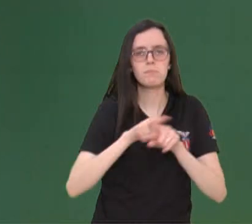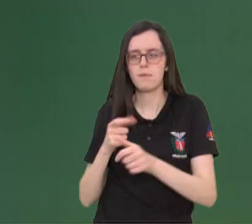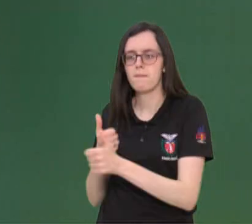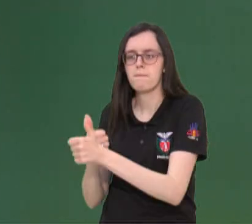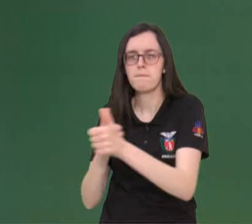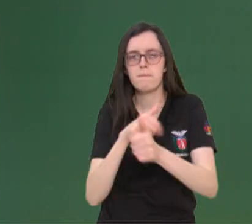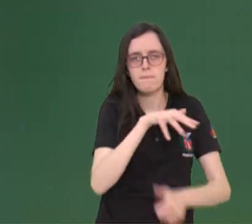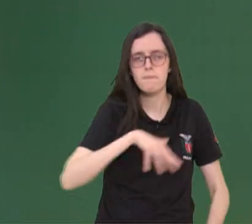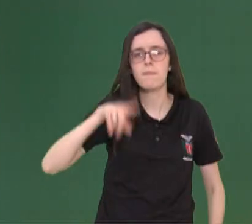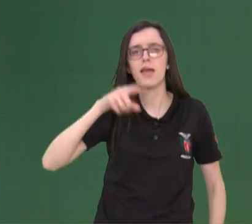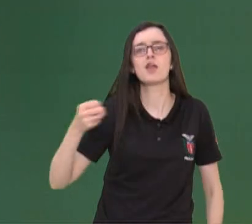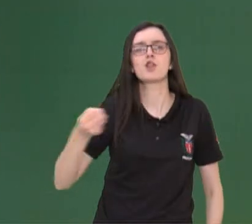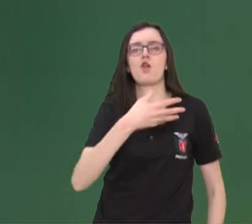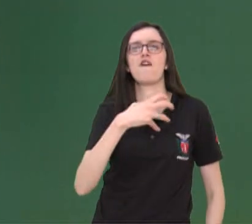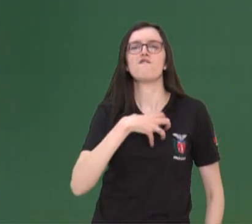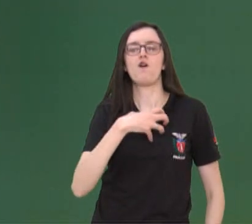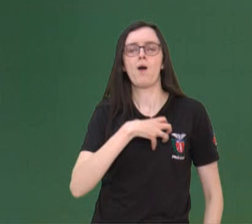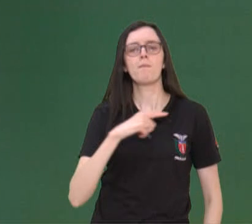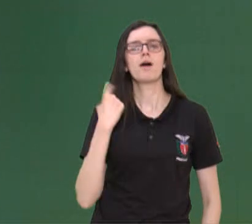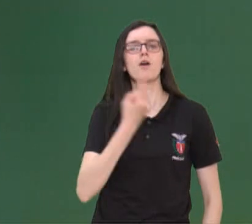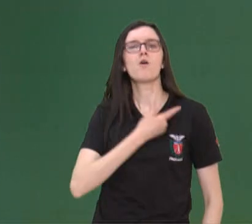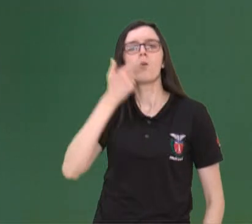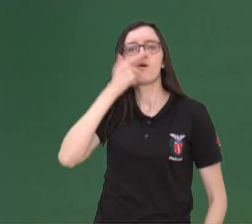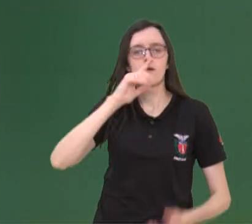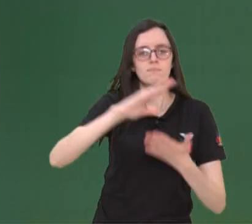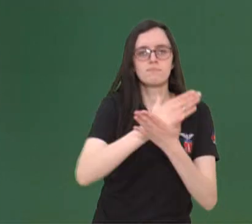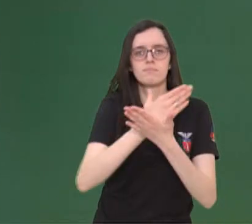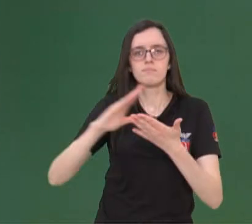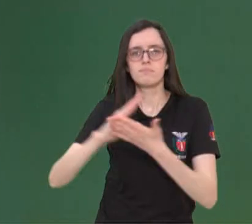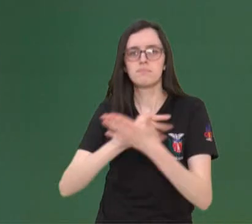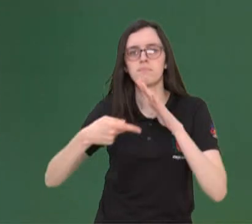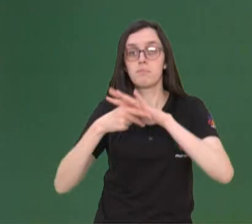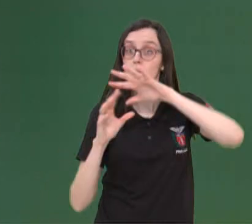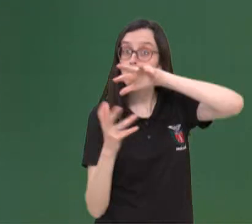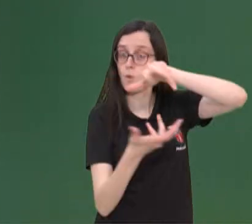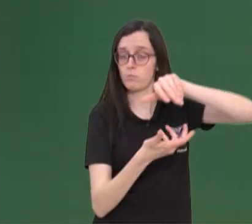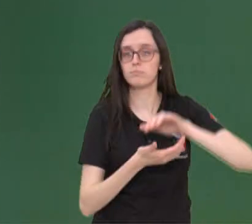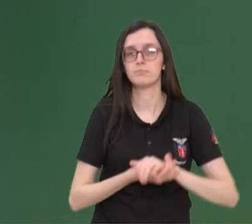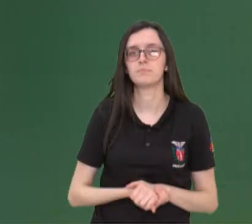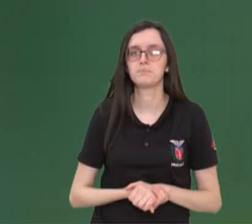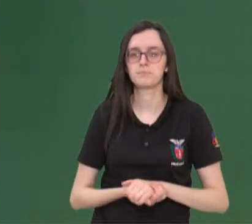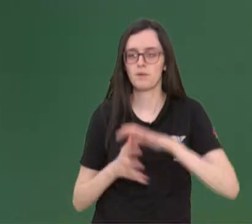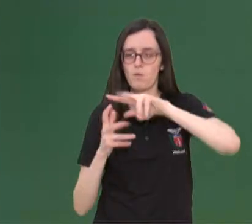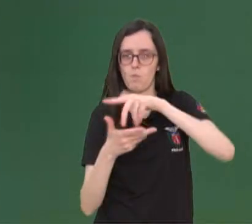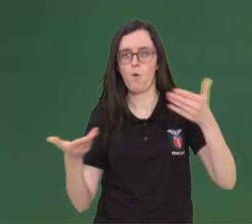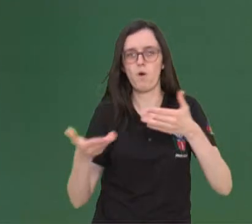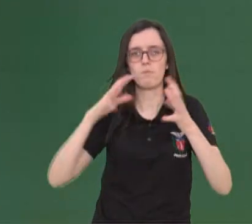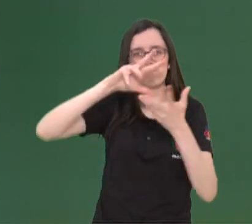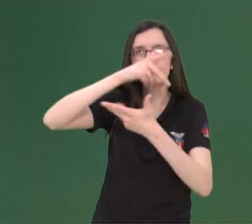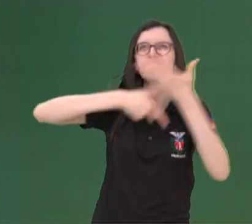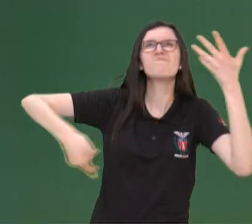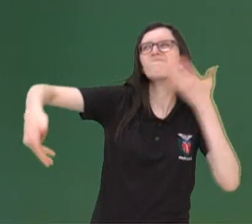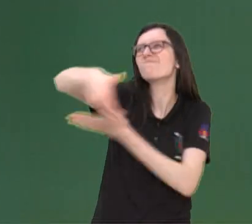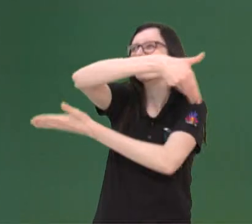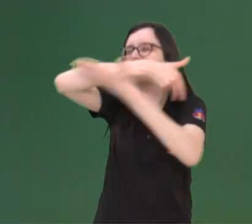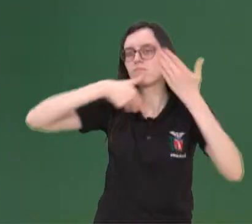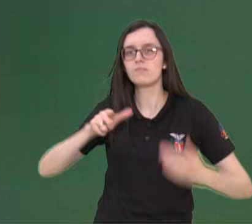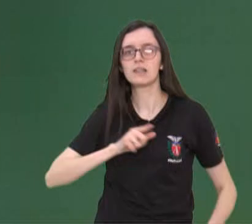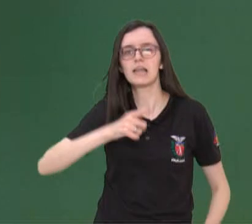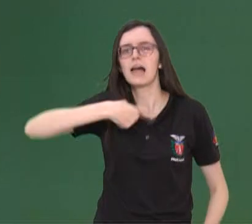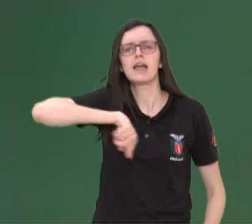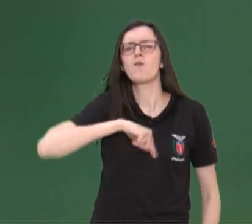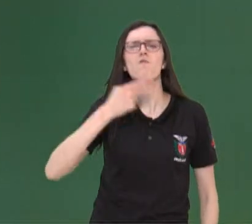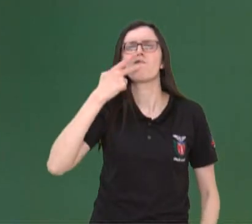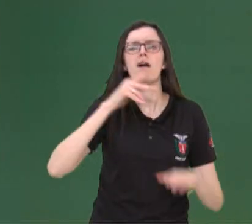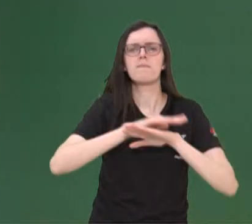semiperiféricos é a nova forma da gente fazer a regionalização global. No mundo globalizado que estamos inseridos, a gente não